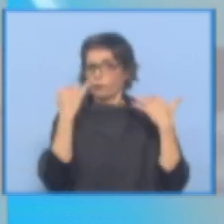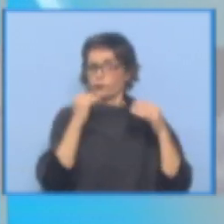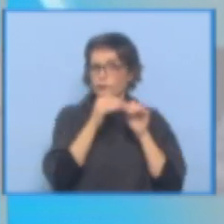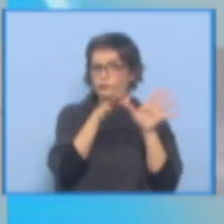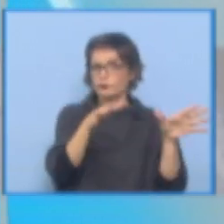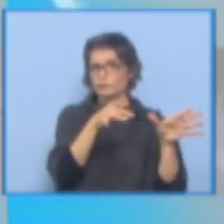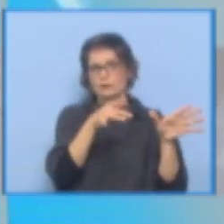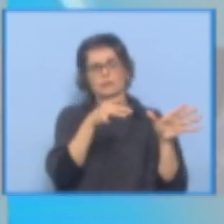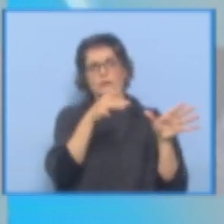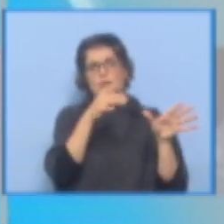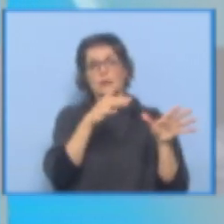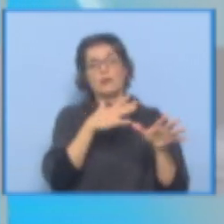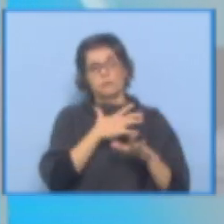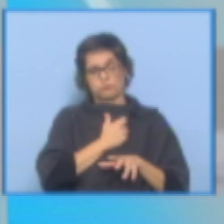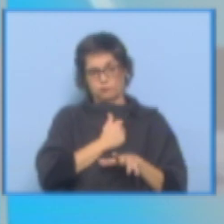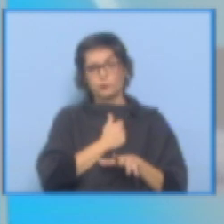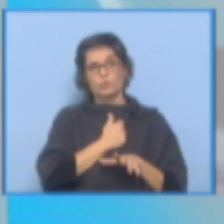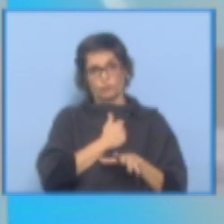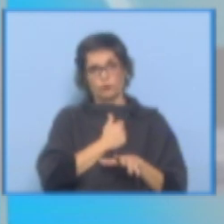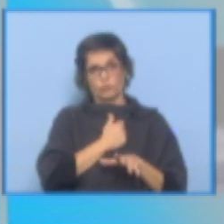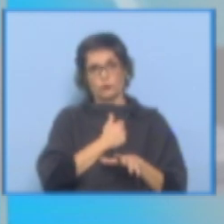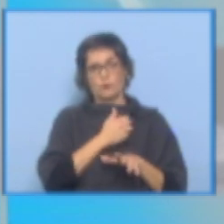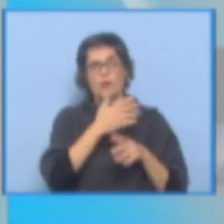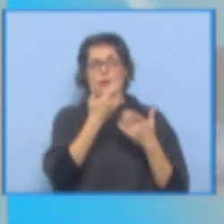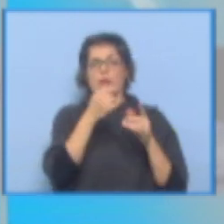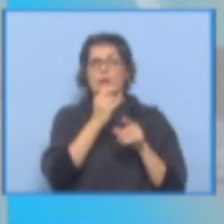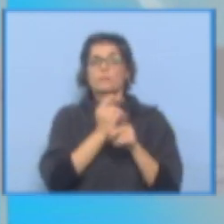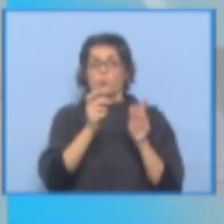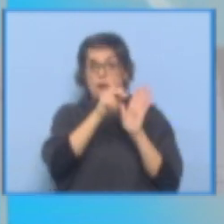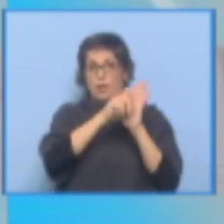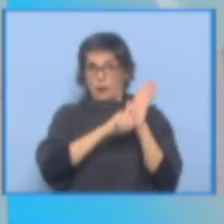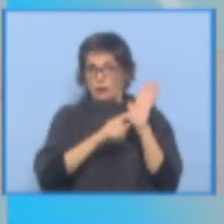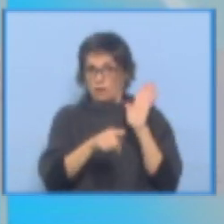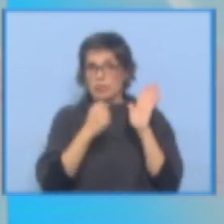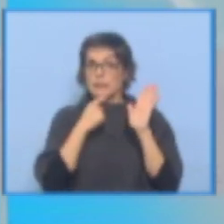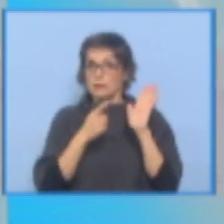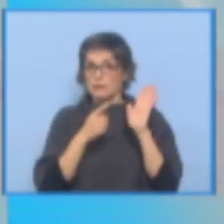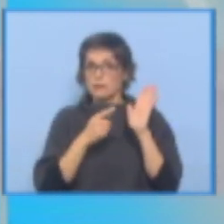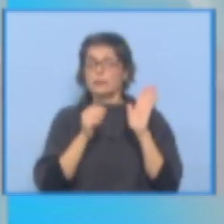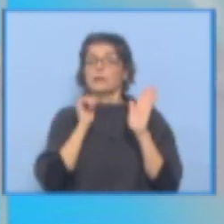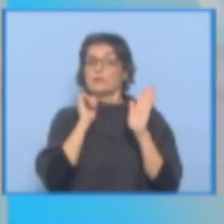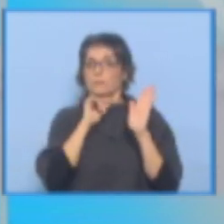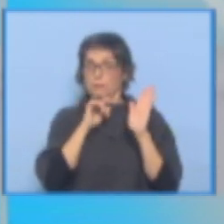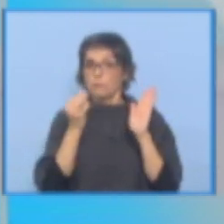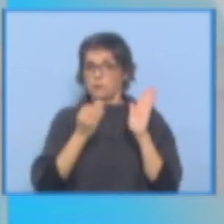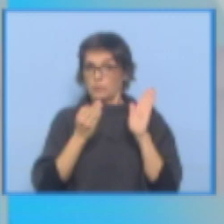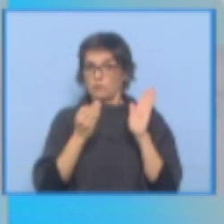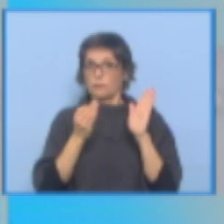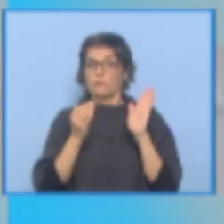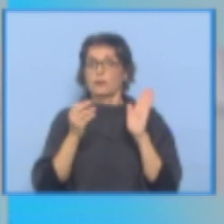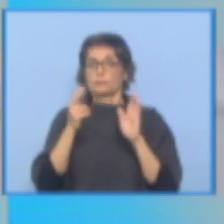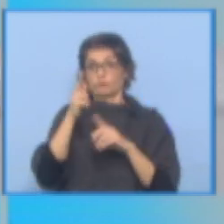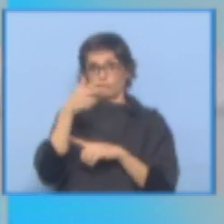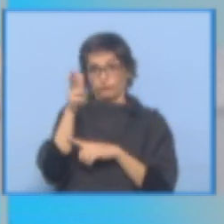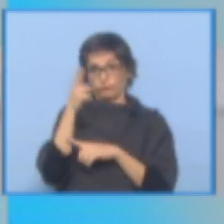porque o Código Deontológico diz muito sucintamente que é permitido o uso de câmaras ocultas